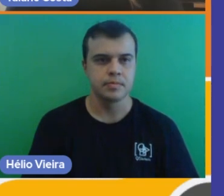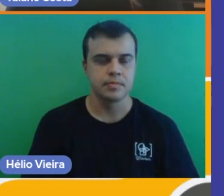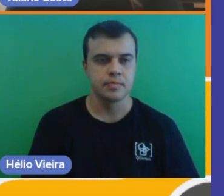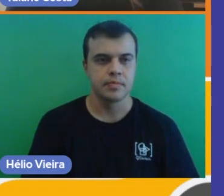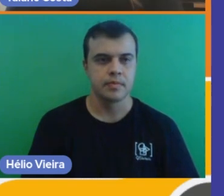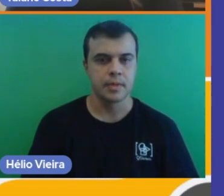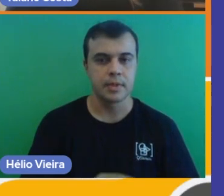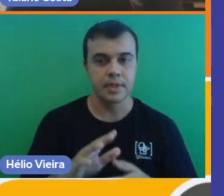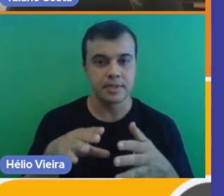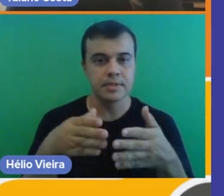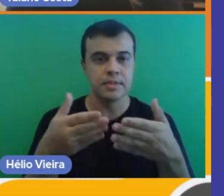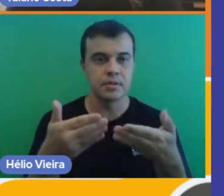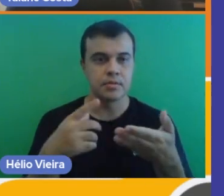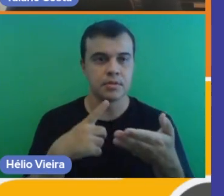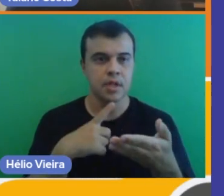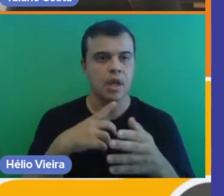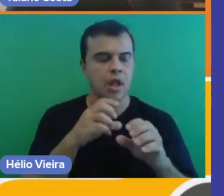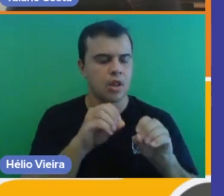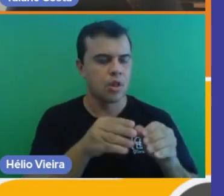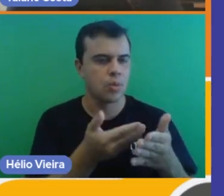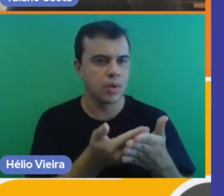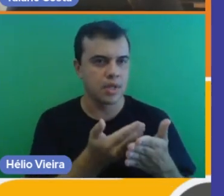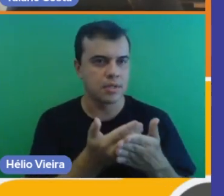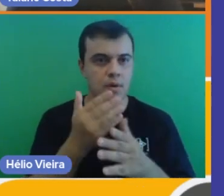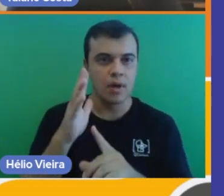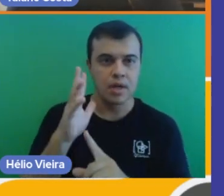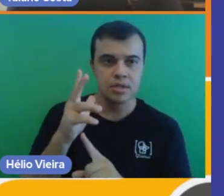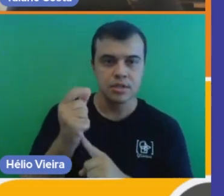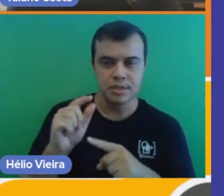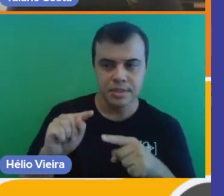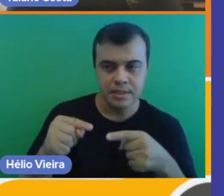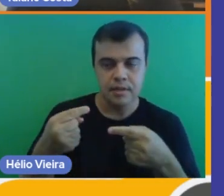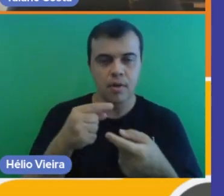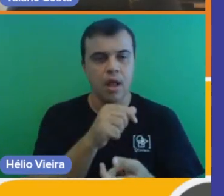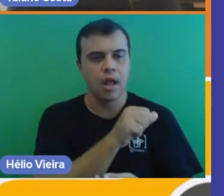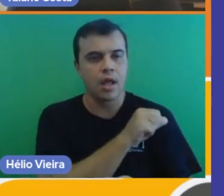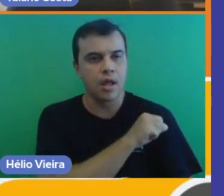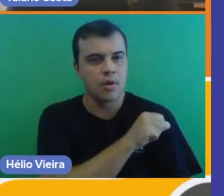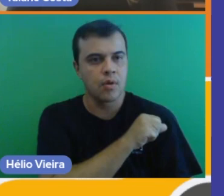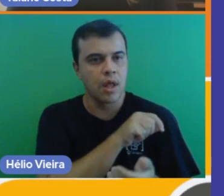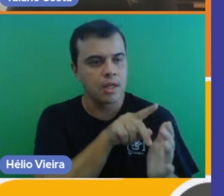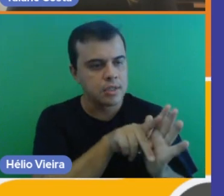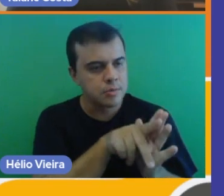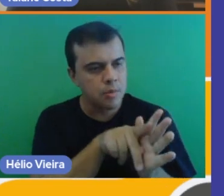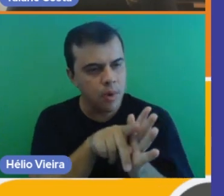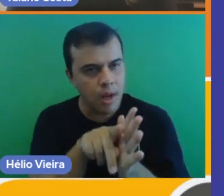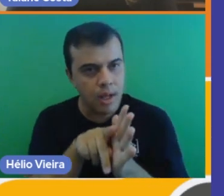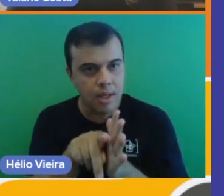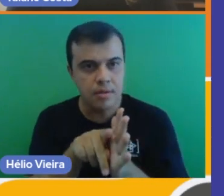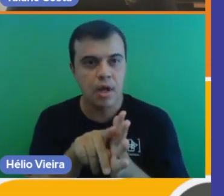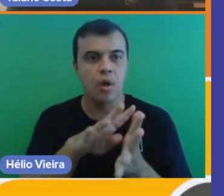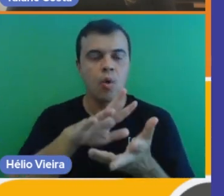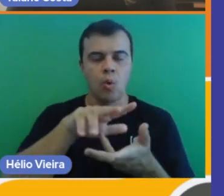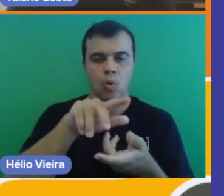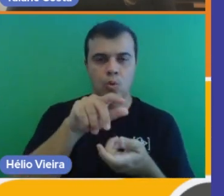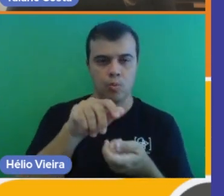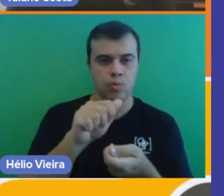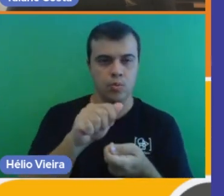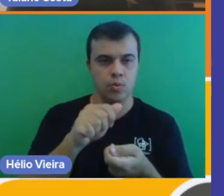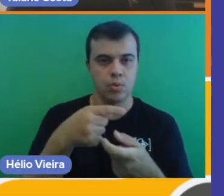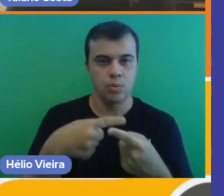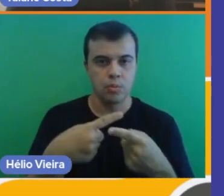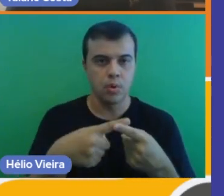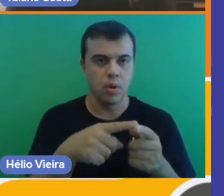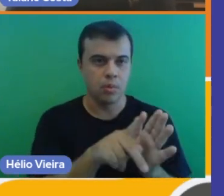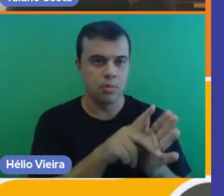Então, a educação artística desafia os alunos a explorarem o mundo por meio do